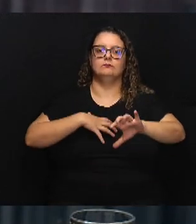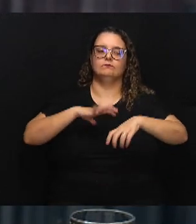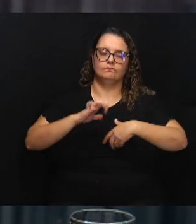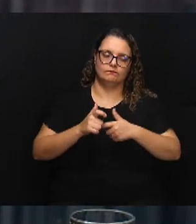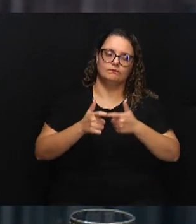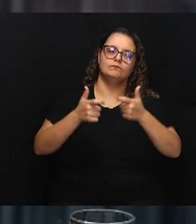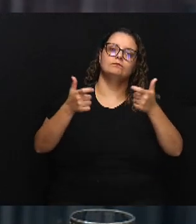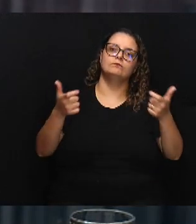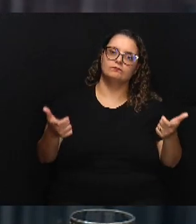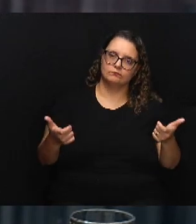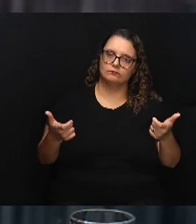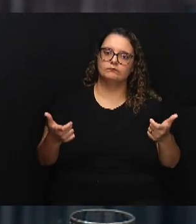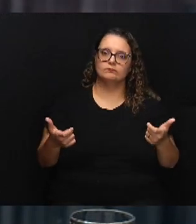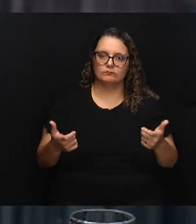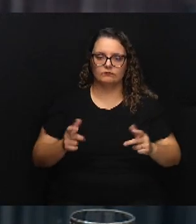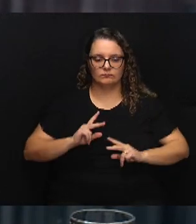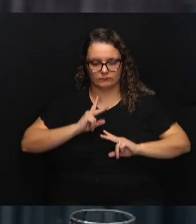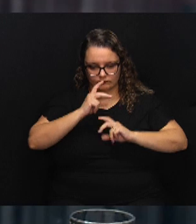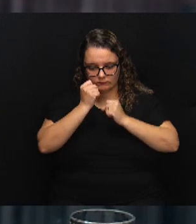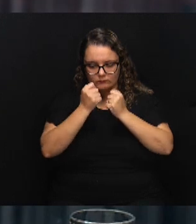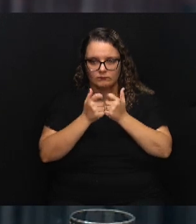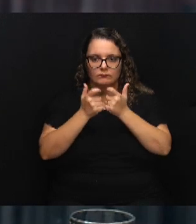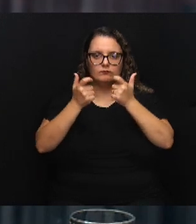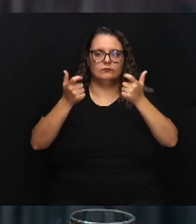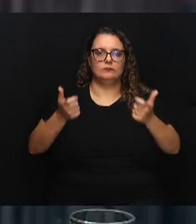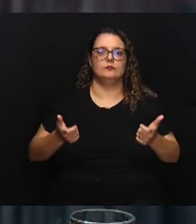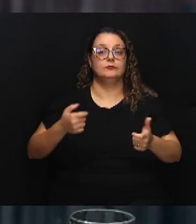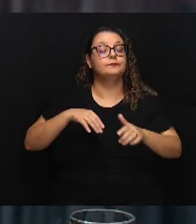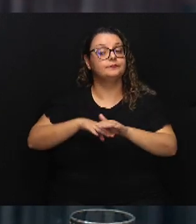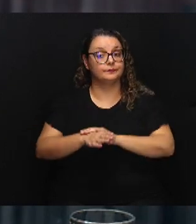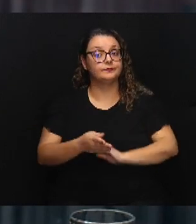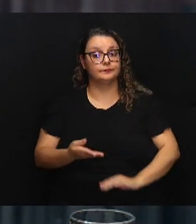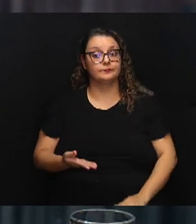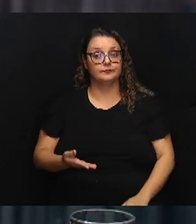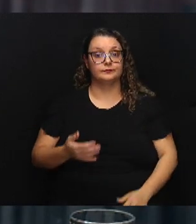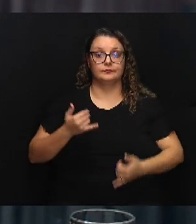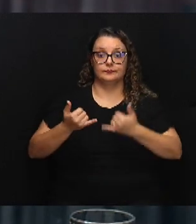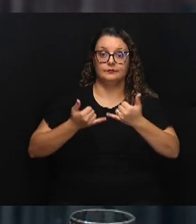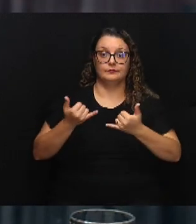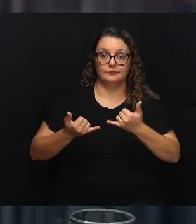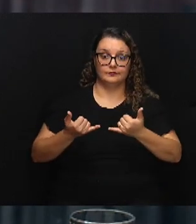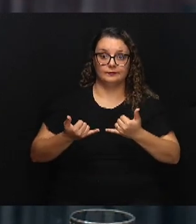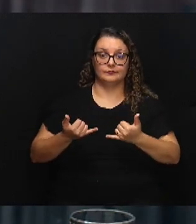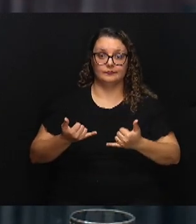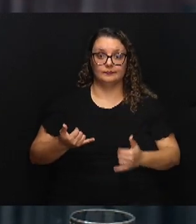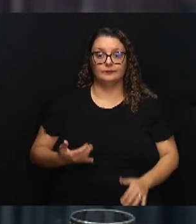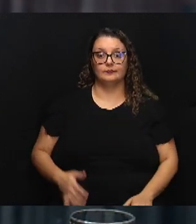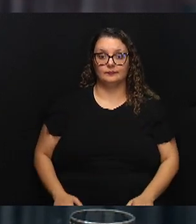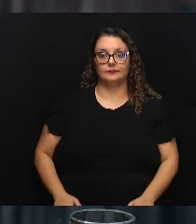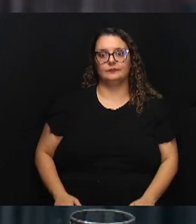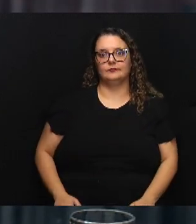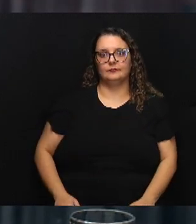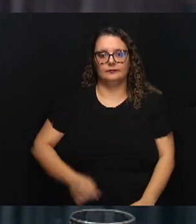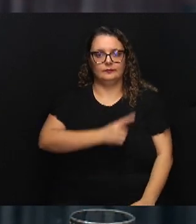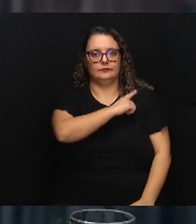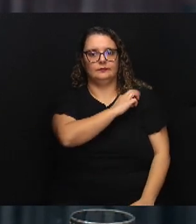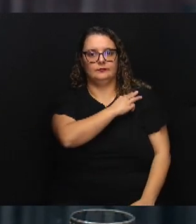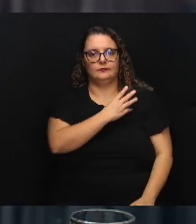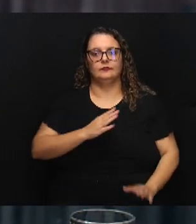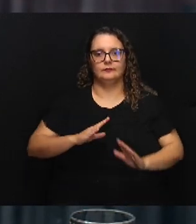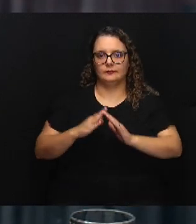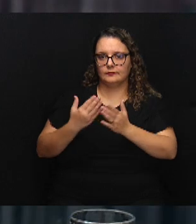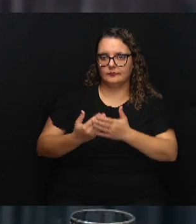gigantesca, né? Traz uma força muito grande. E eu costumo até brincar com meus estudantes de high school, que é quem faz o ensino médio exterior, é um perrengue